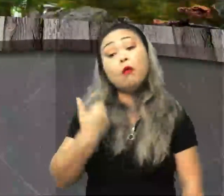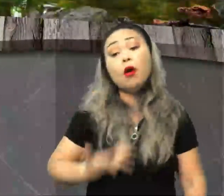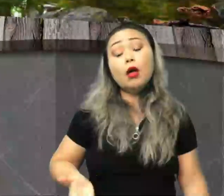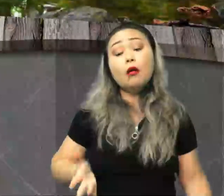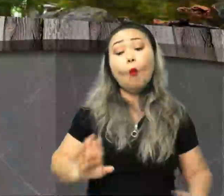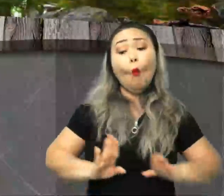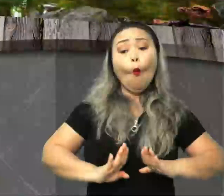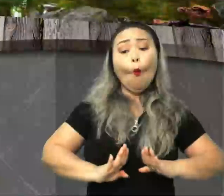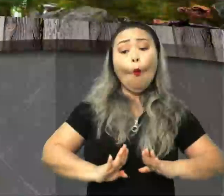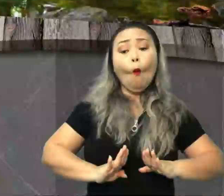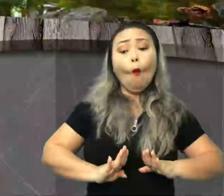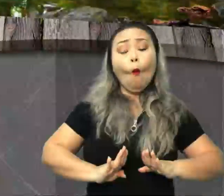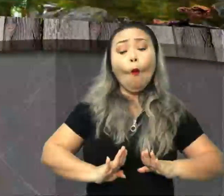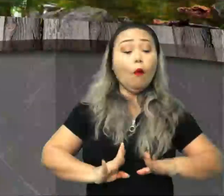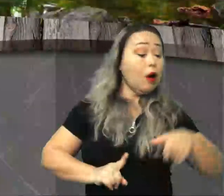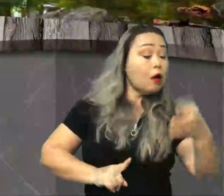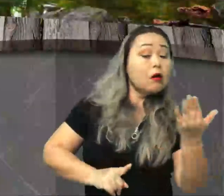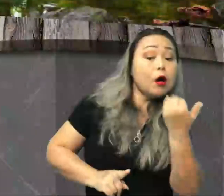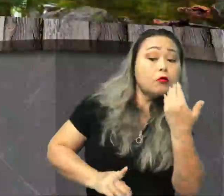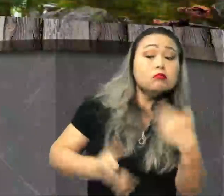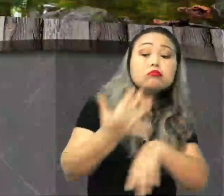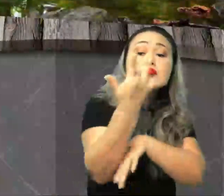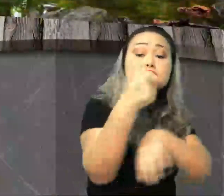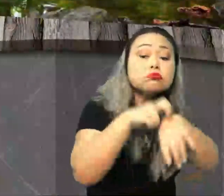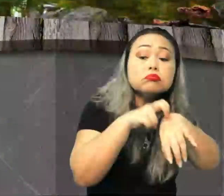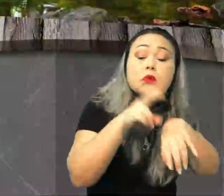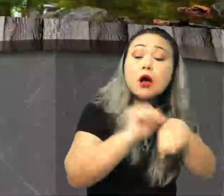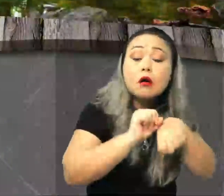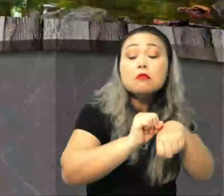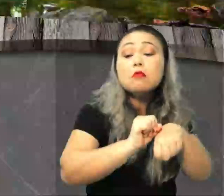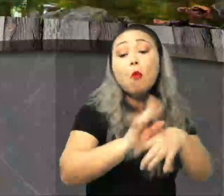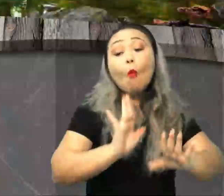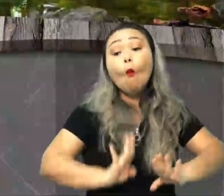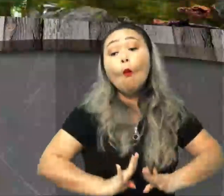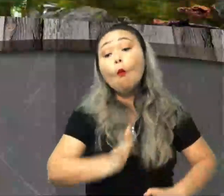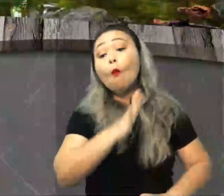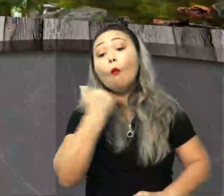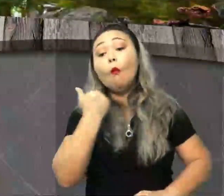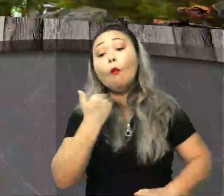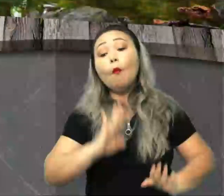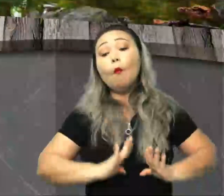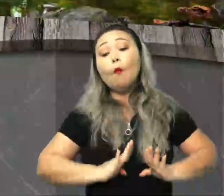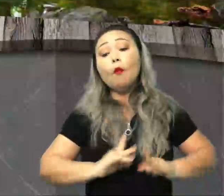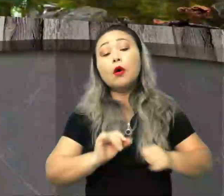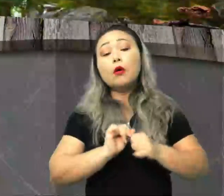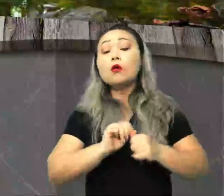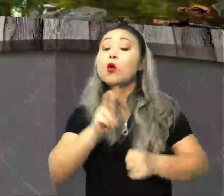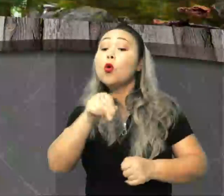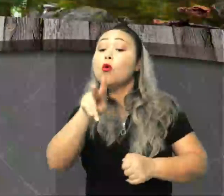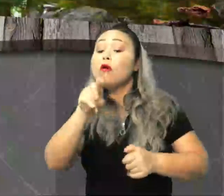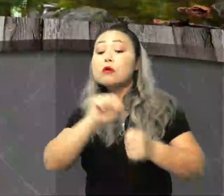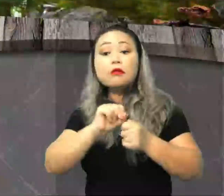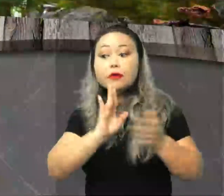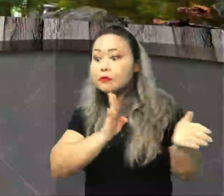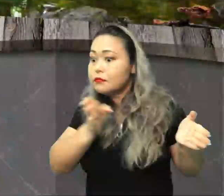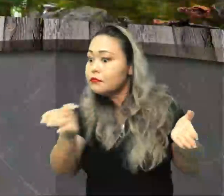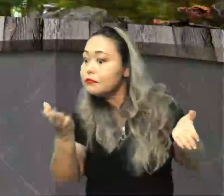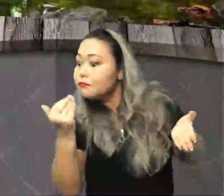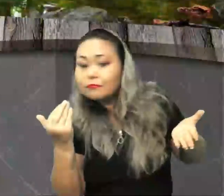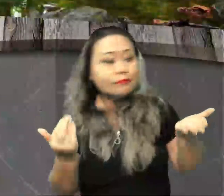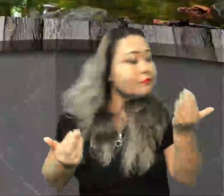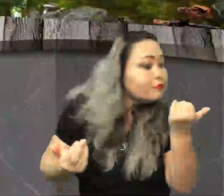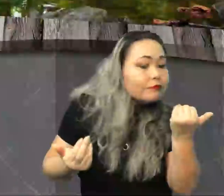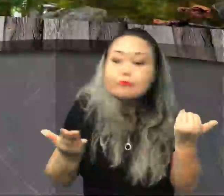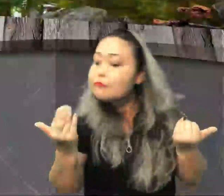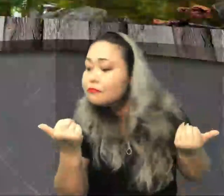fome. Se faltar para o herbívoro o vegetal, também vai morrer. E o onívoro, ele sai